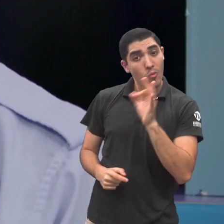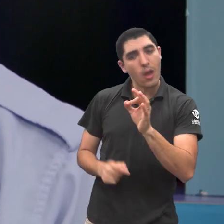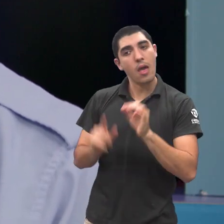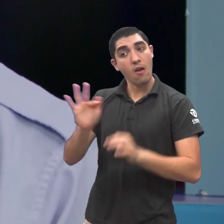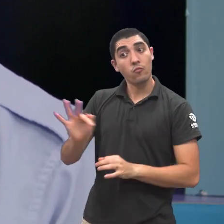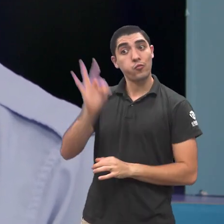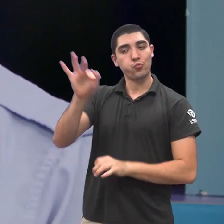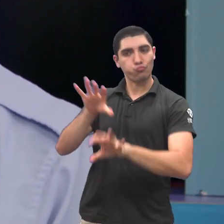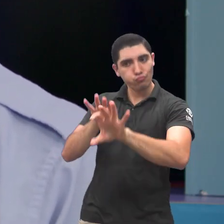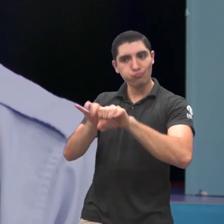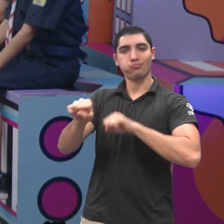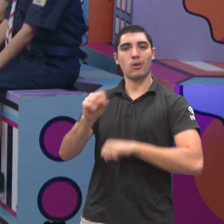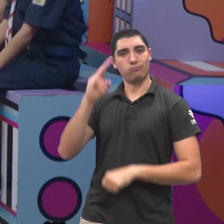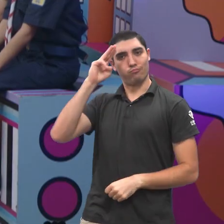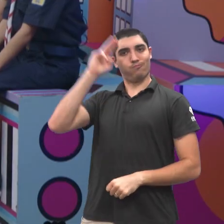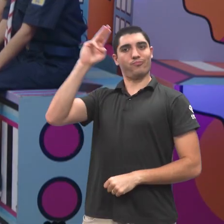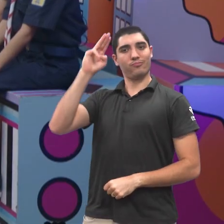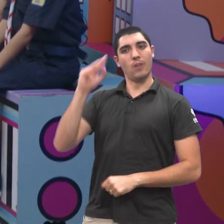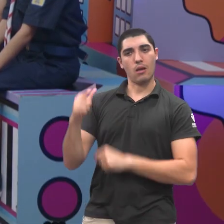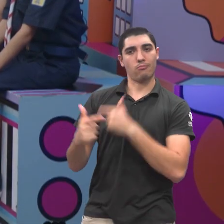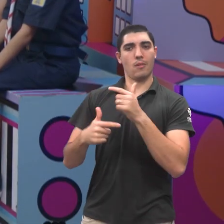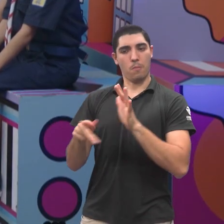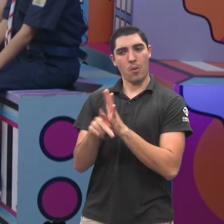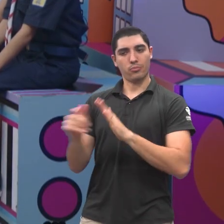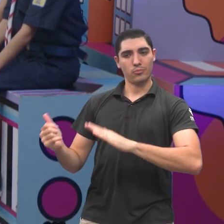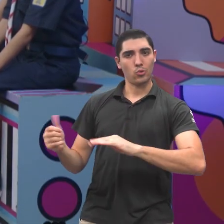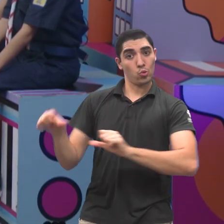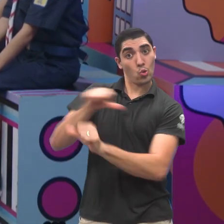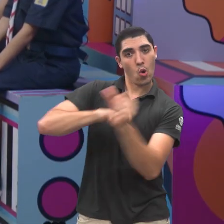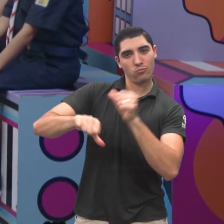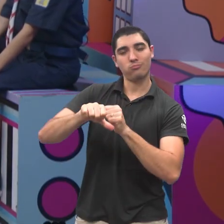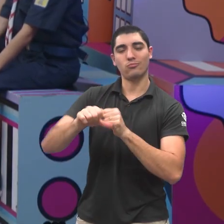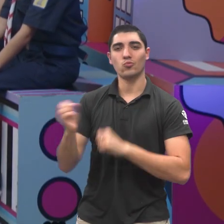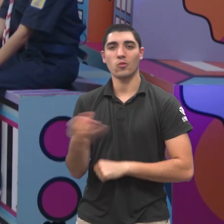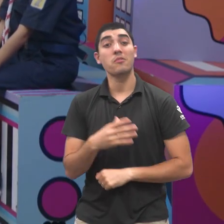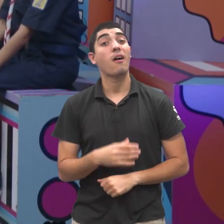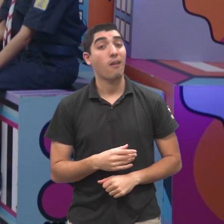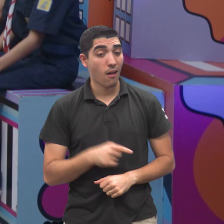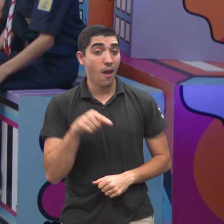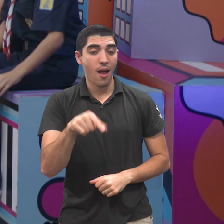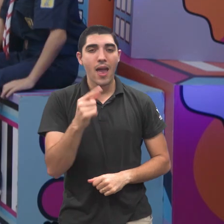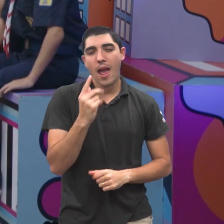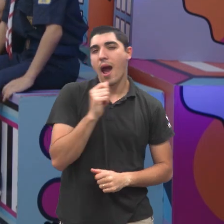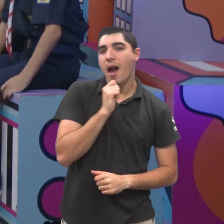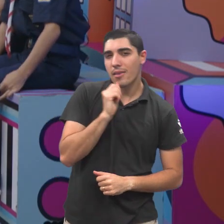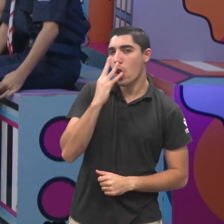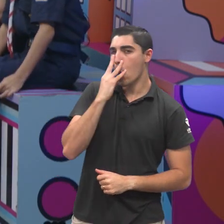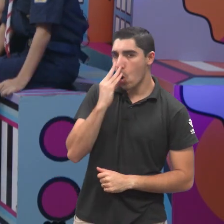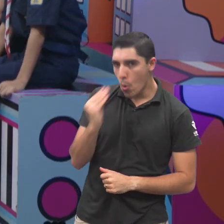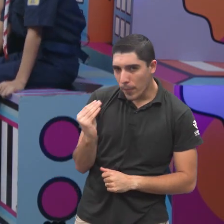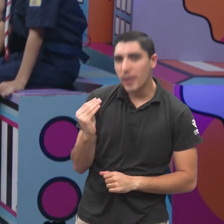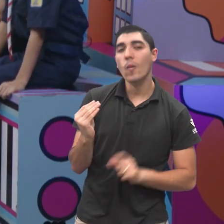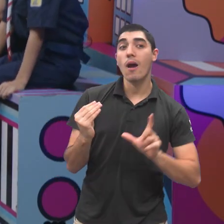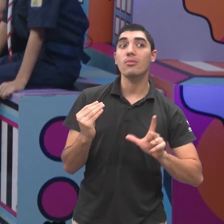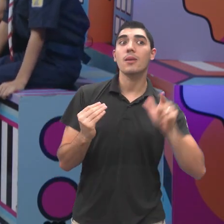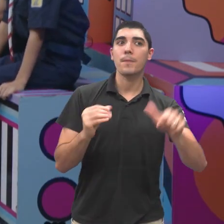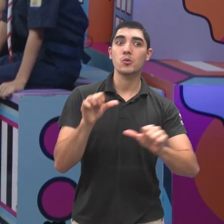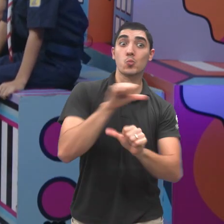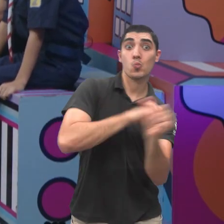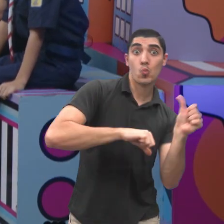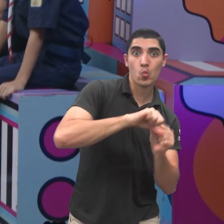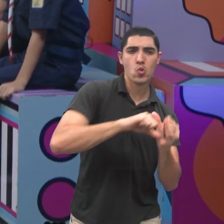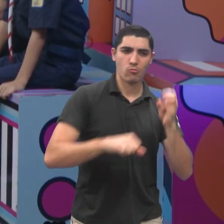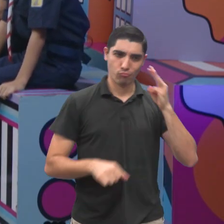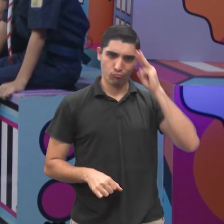serem escoteiros. É uma etapa mais lúdica para ensinar o lobinho, para quando chegar naquela etapa oficial de ser escoteiro, já ter toda essa base.